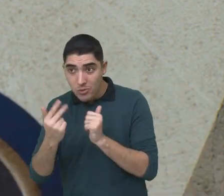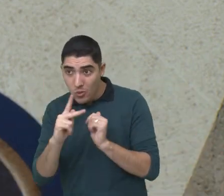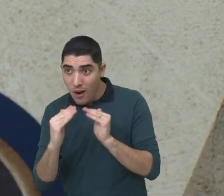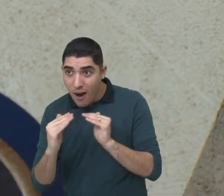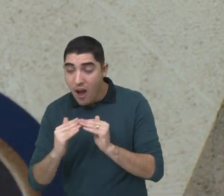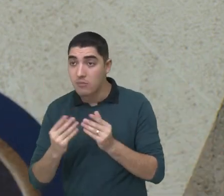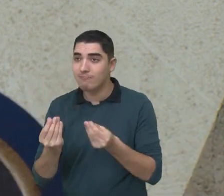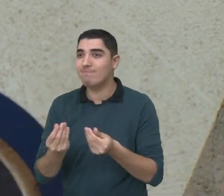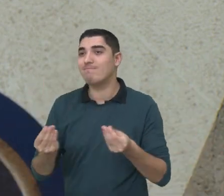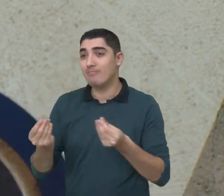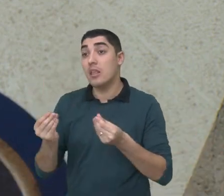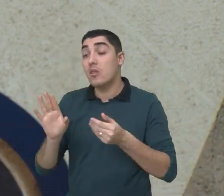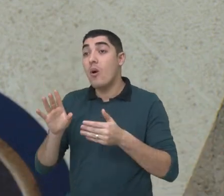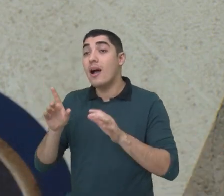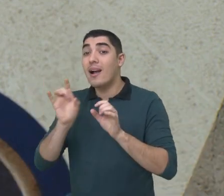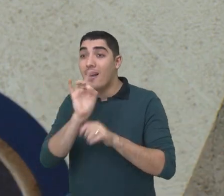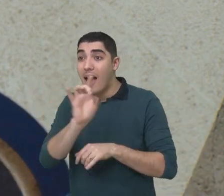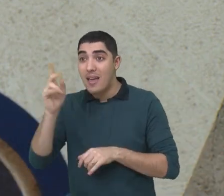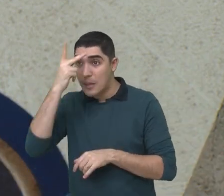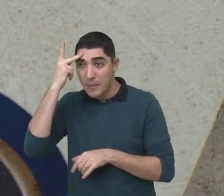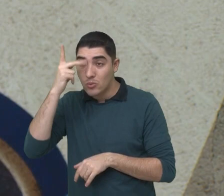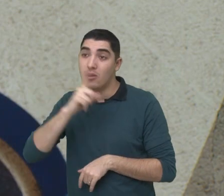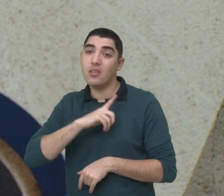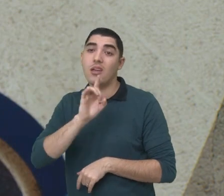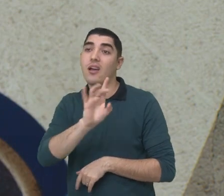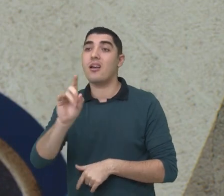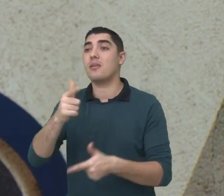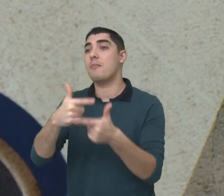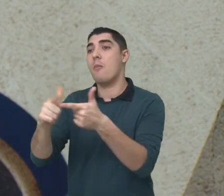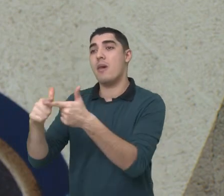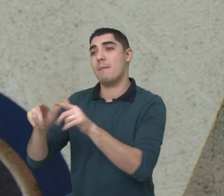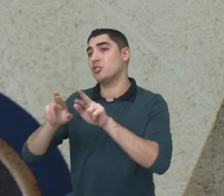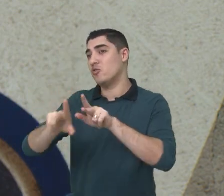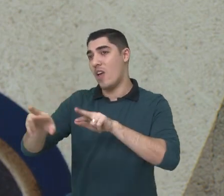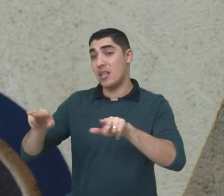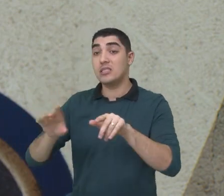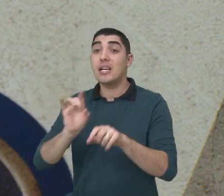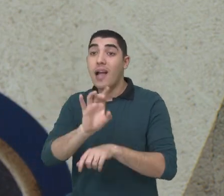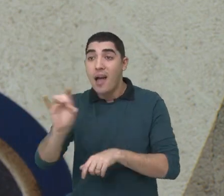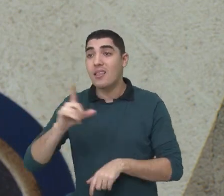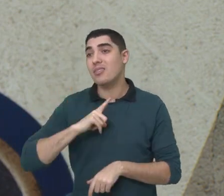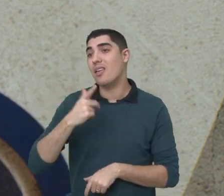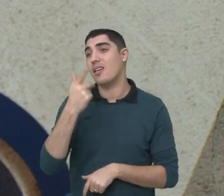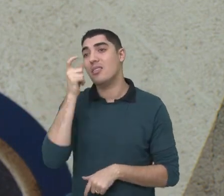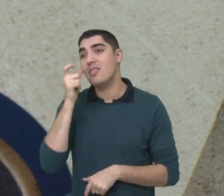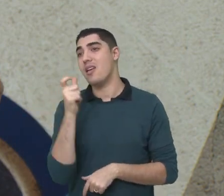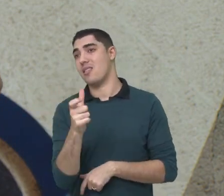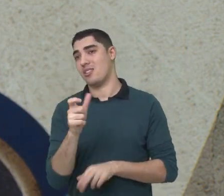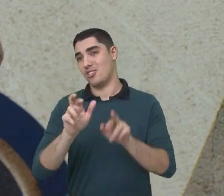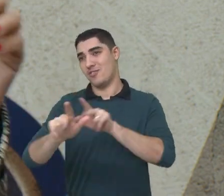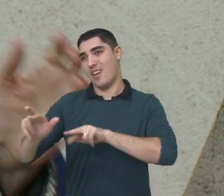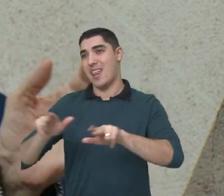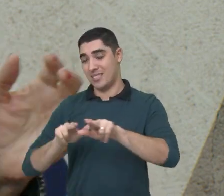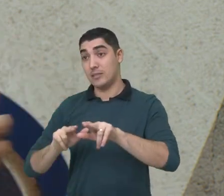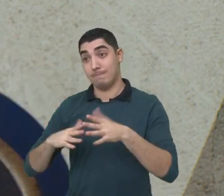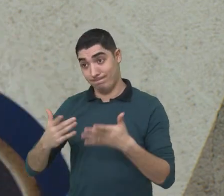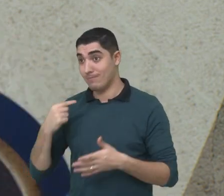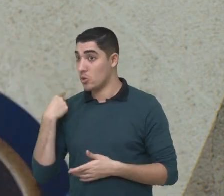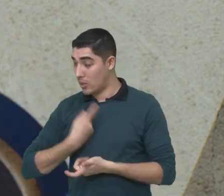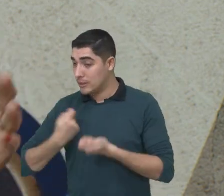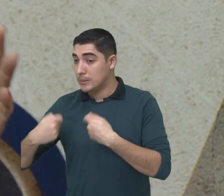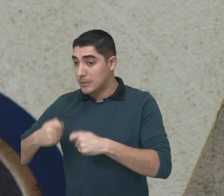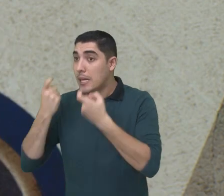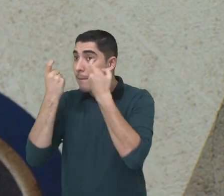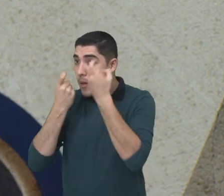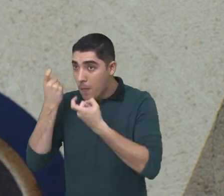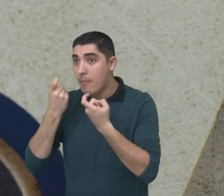cada situação, cada pessoa tem o seu problema, tem o seu interesse, não é? Então, a gente tem que se